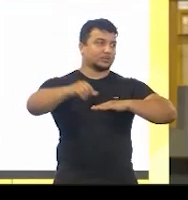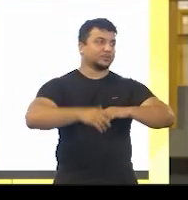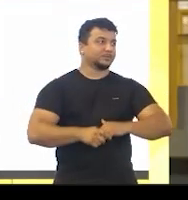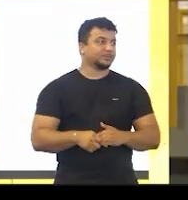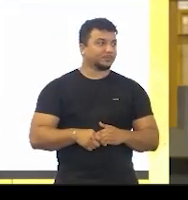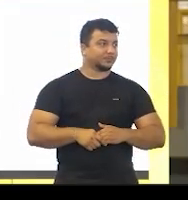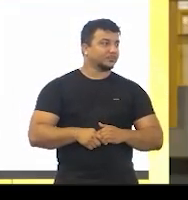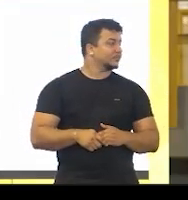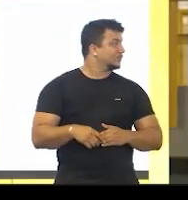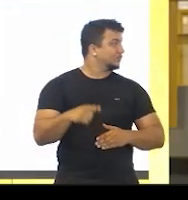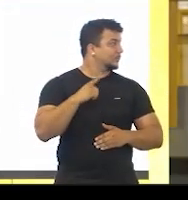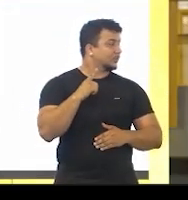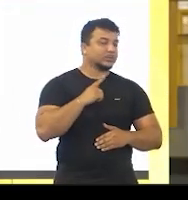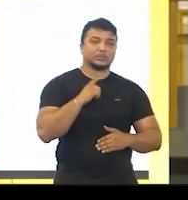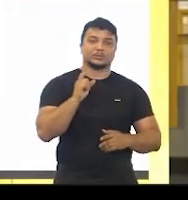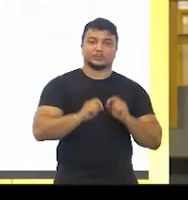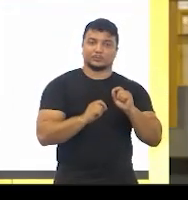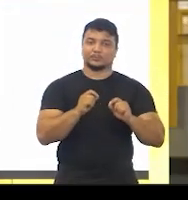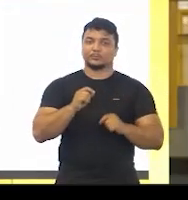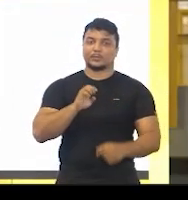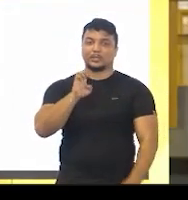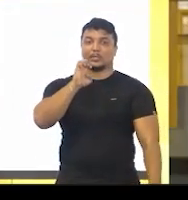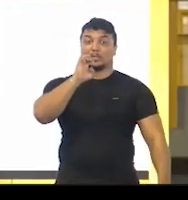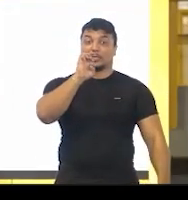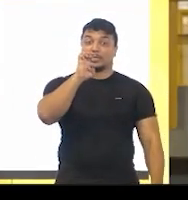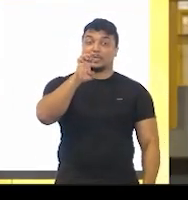Perfeito. Tem uma máxima